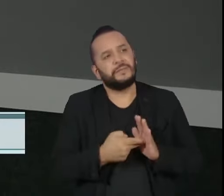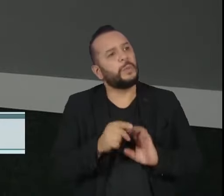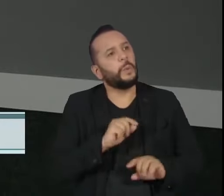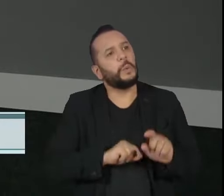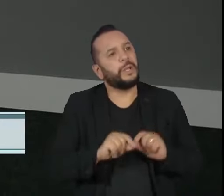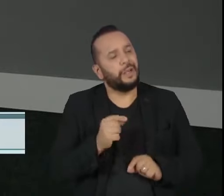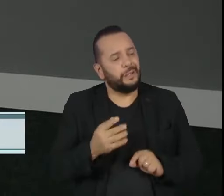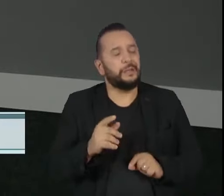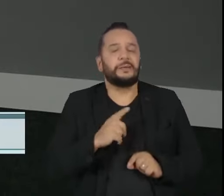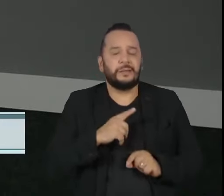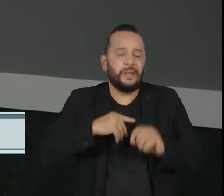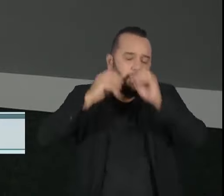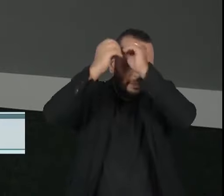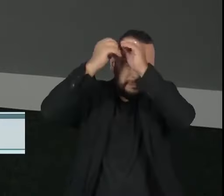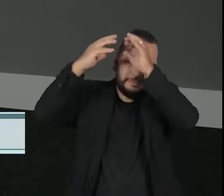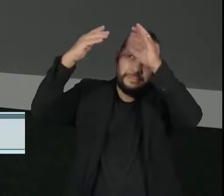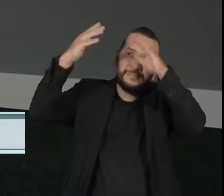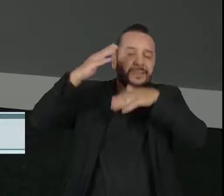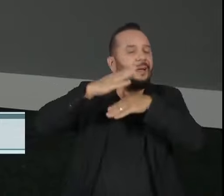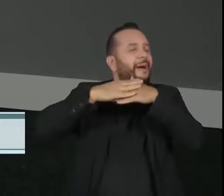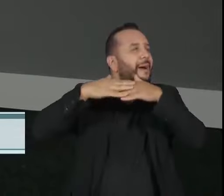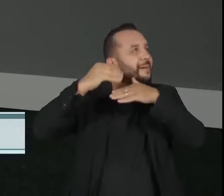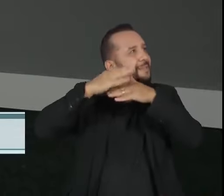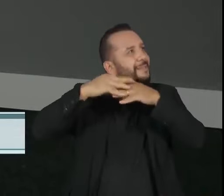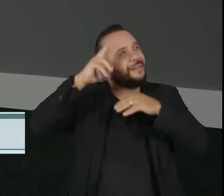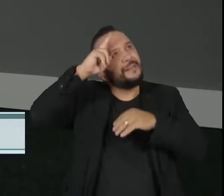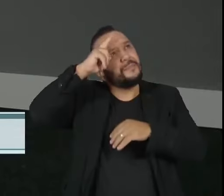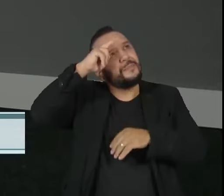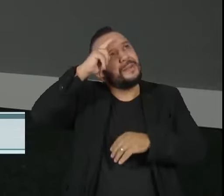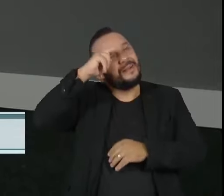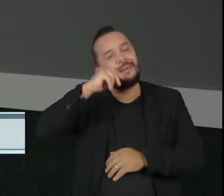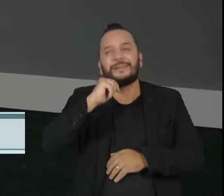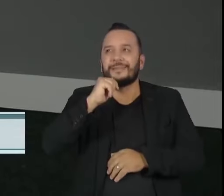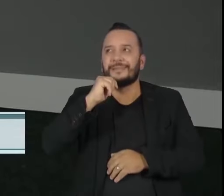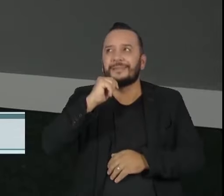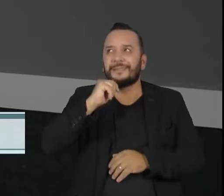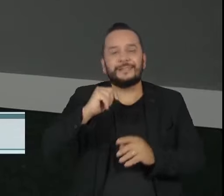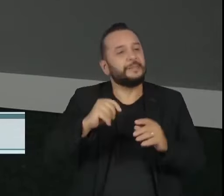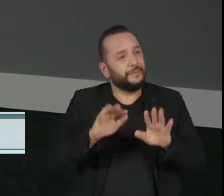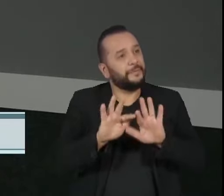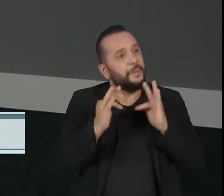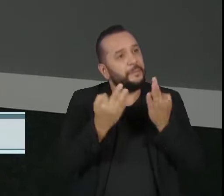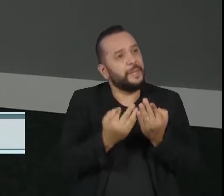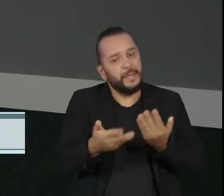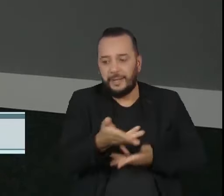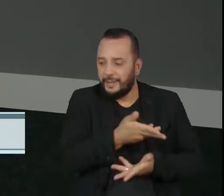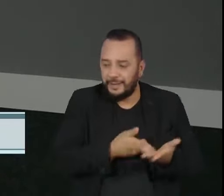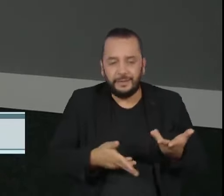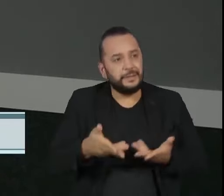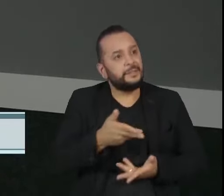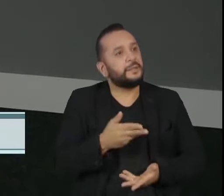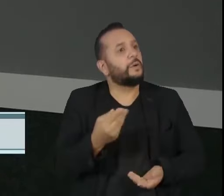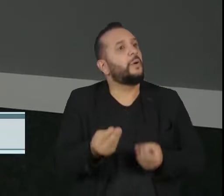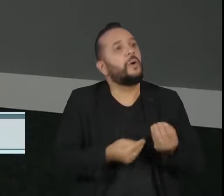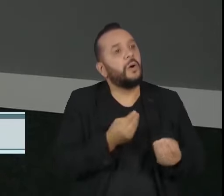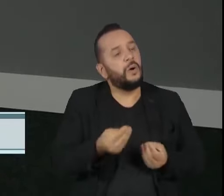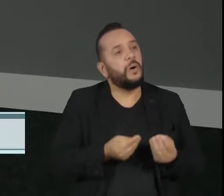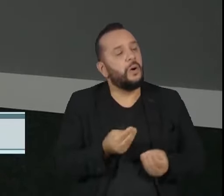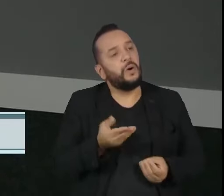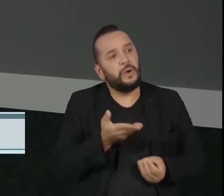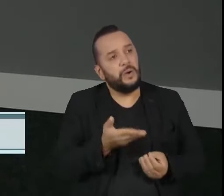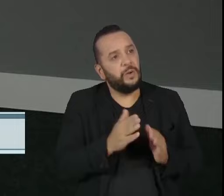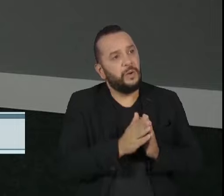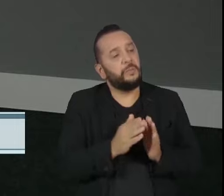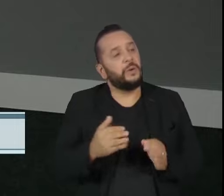tem a memória memória afetiva tem o momento em família como isso reverbera na